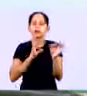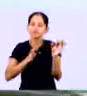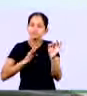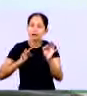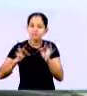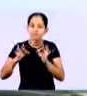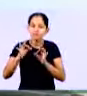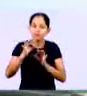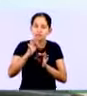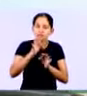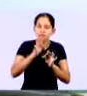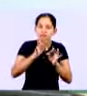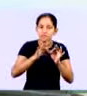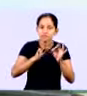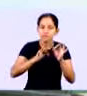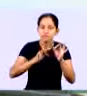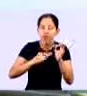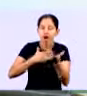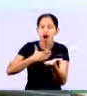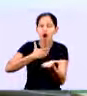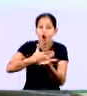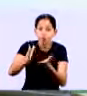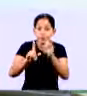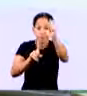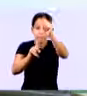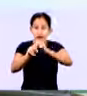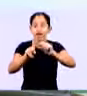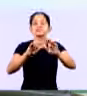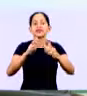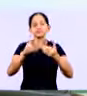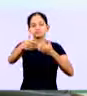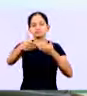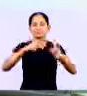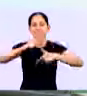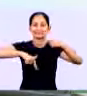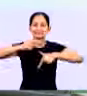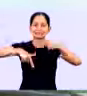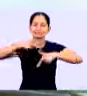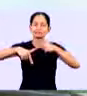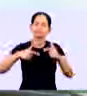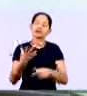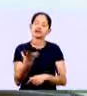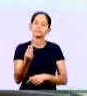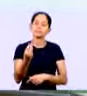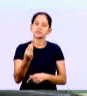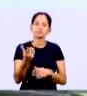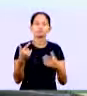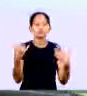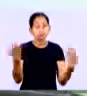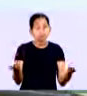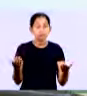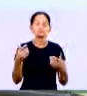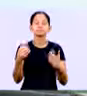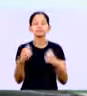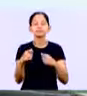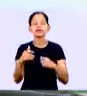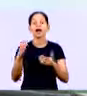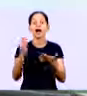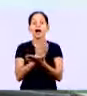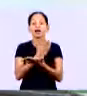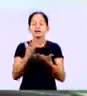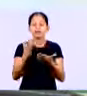subsequente, quando surgir aquela necessidade lá, né? E o que acontece? Muitas vezes é necessário que a gente